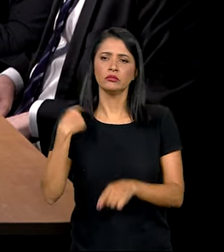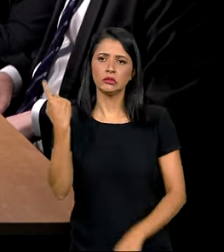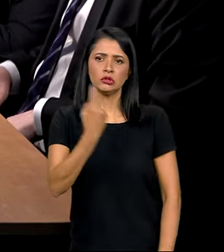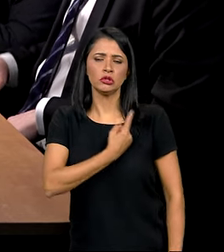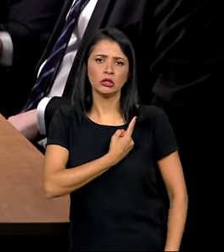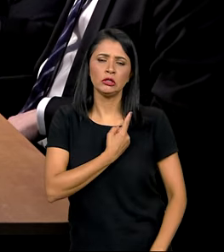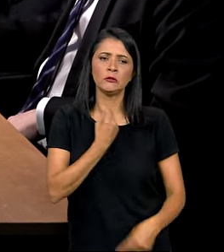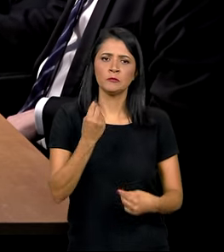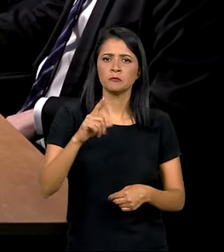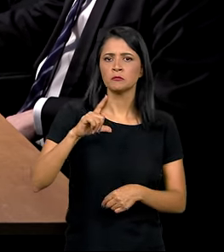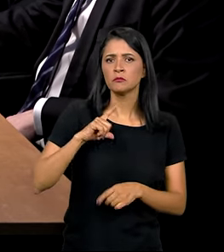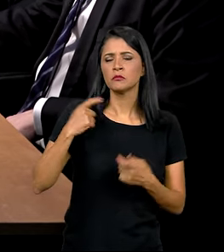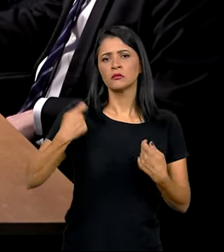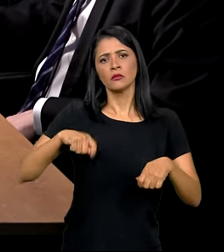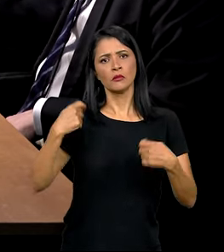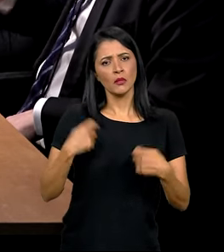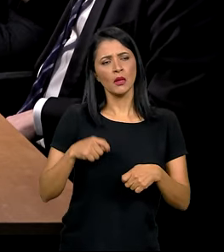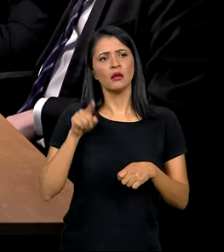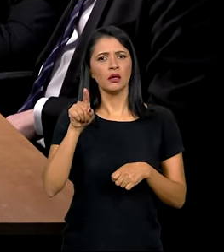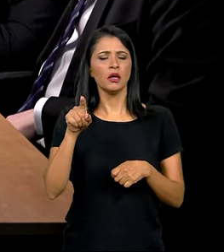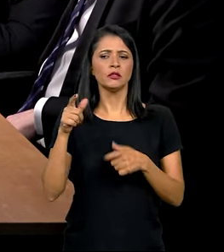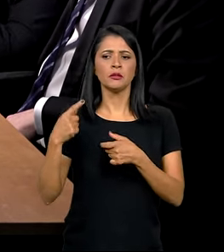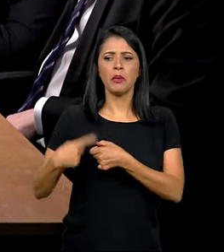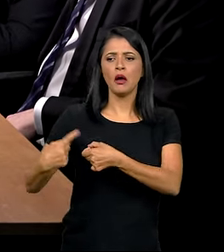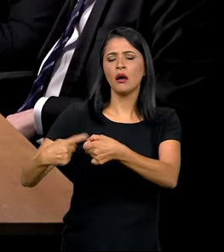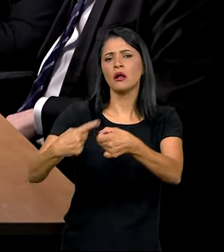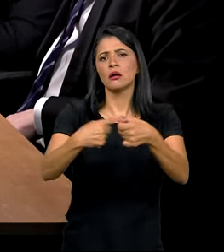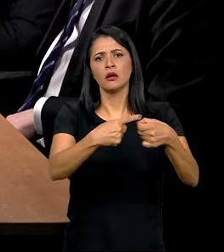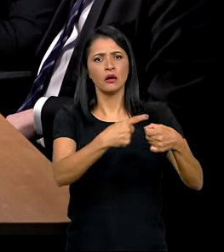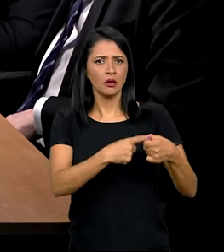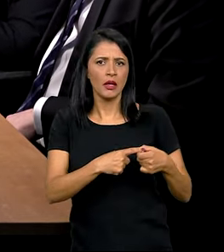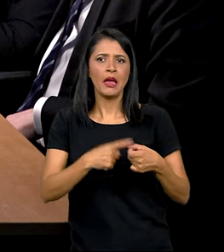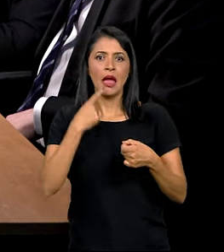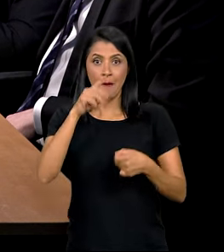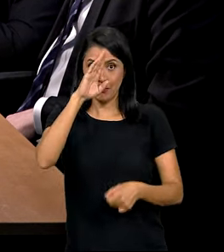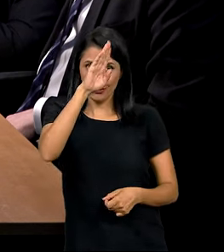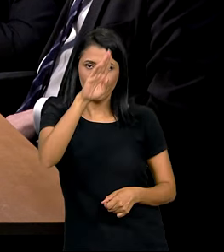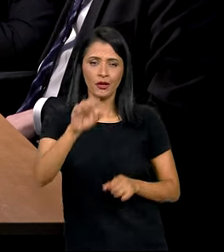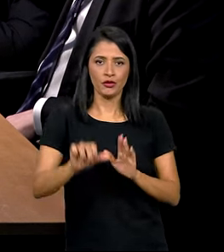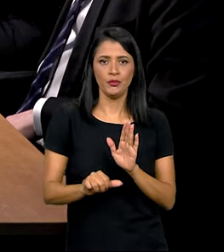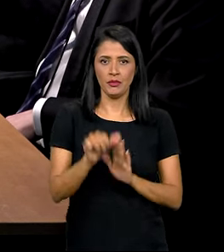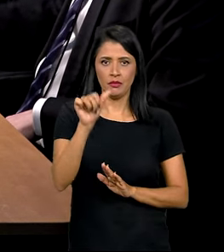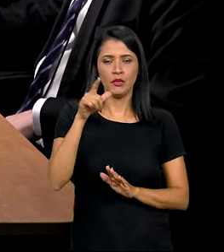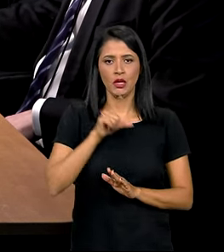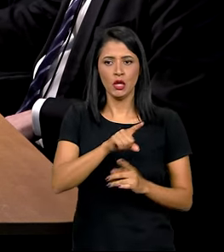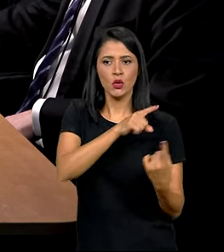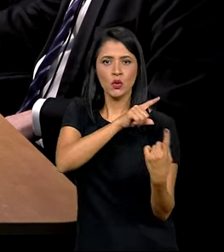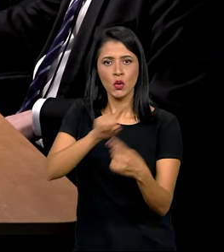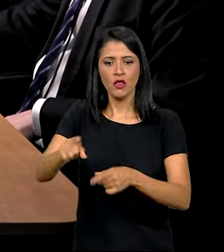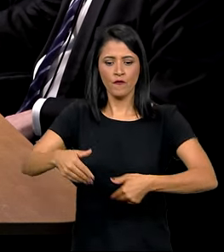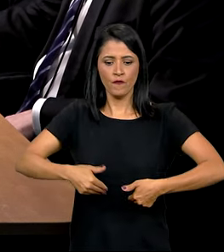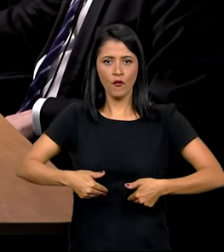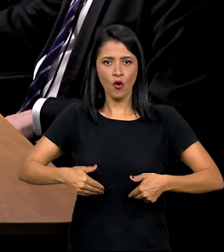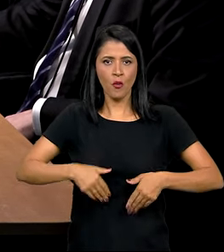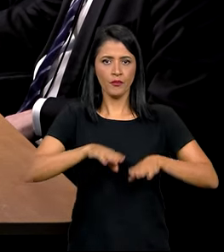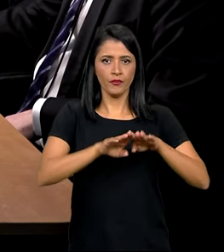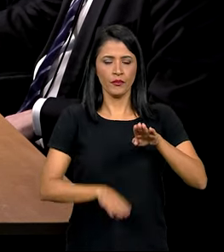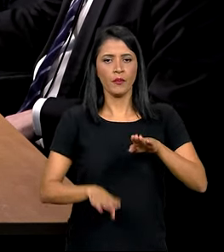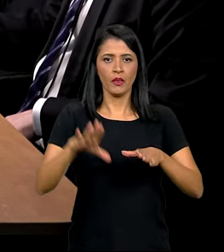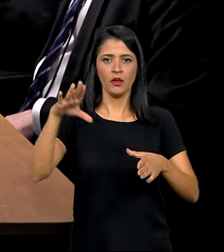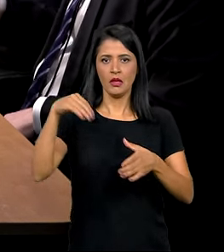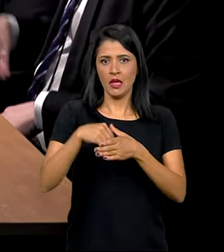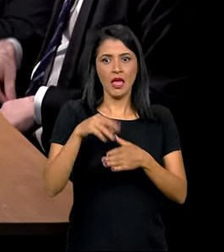gente tem uma necessidade nas cidades a primeira prioridade PR ex combate a forma e desigualdade tem dentro do